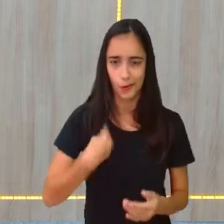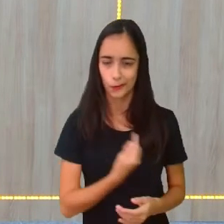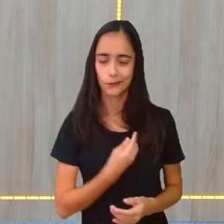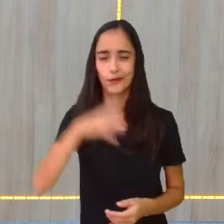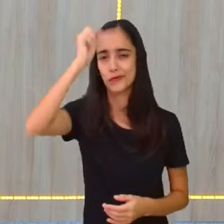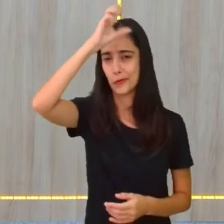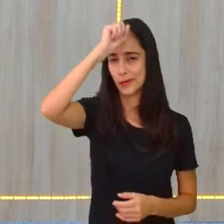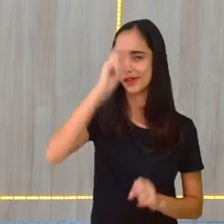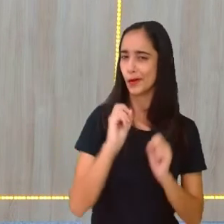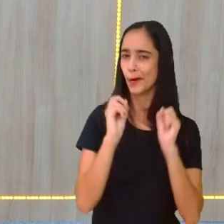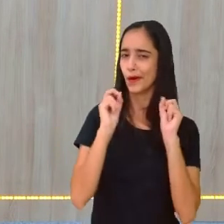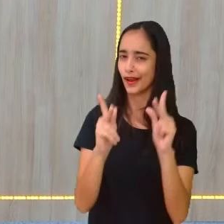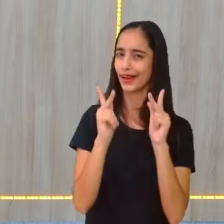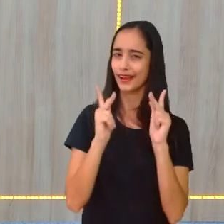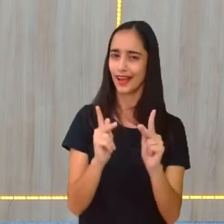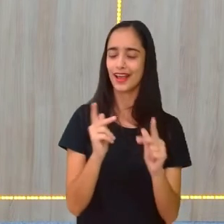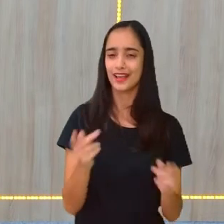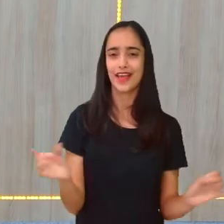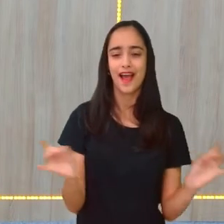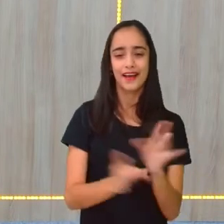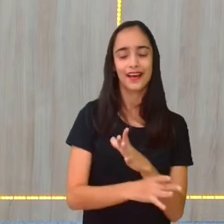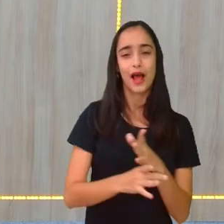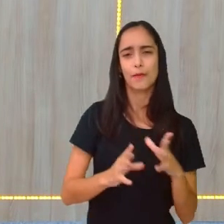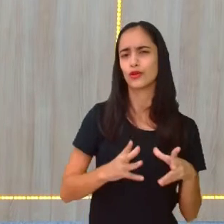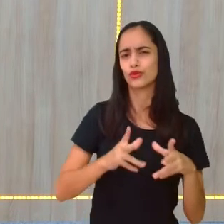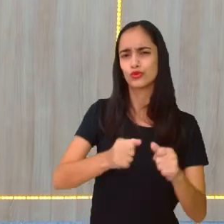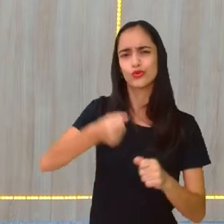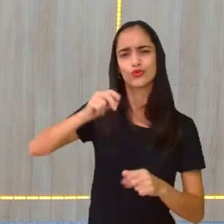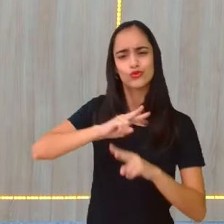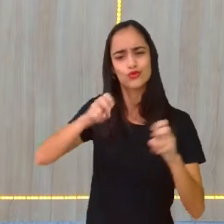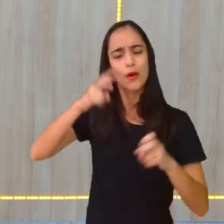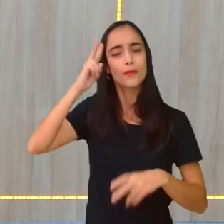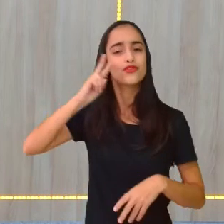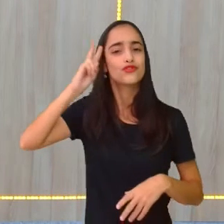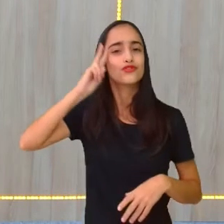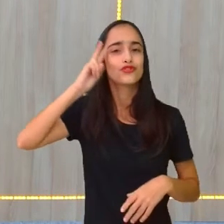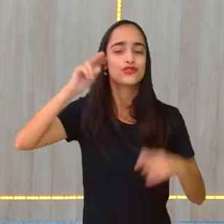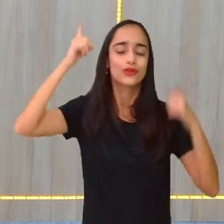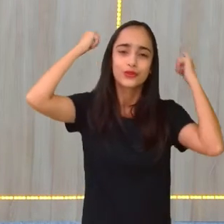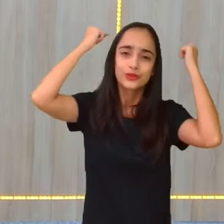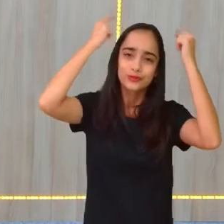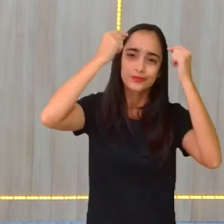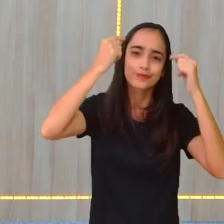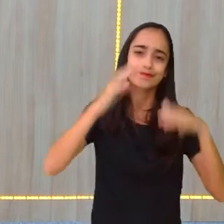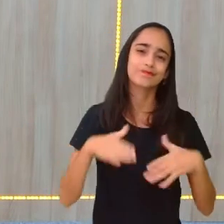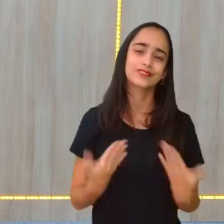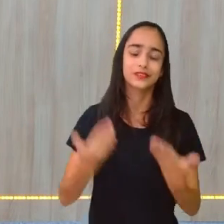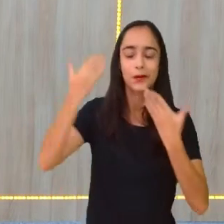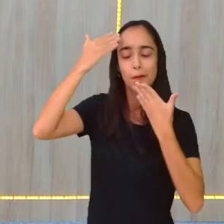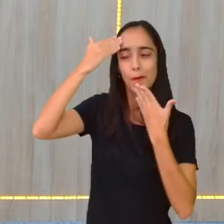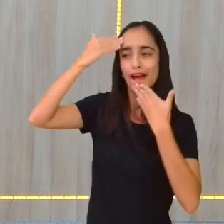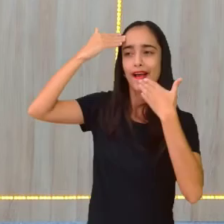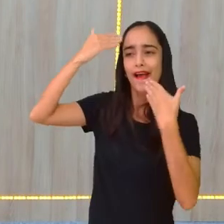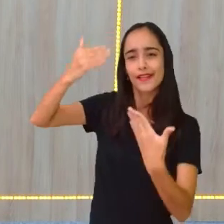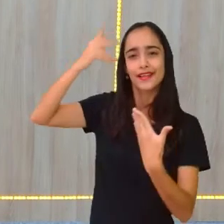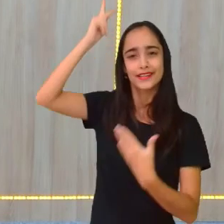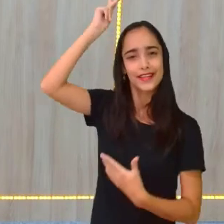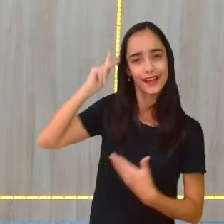essa parte referente à história dos gregos antigos, ok? No mais, é isso. Agradecer a